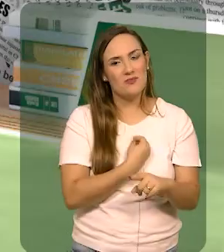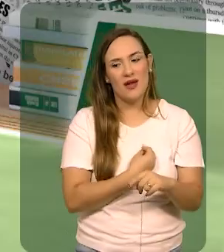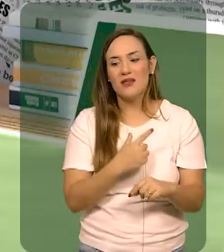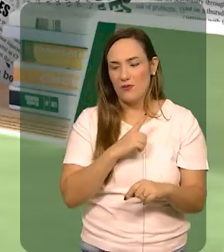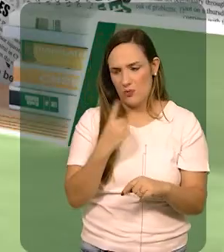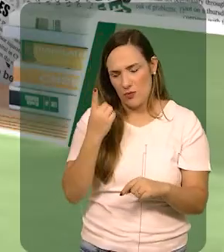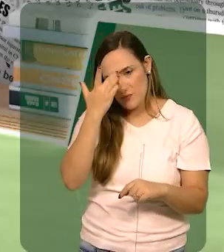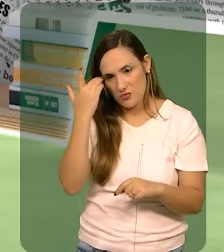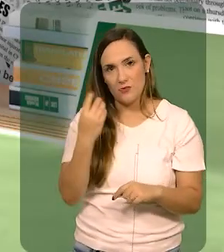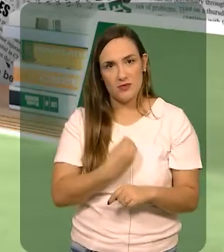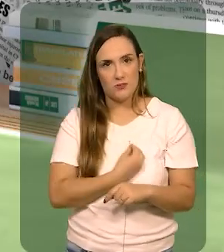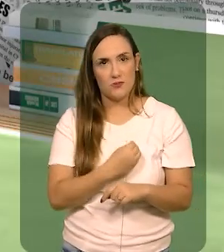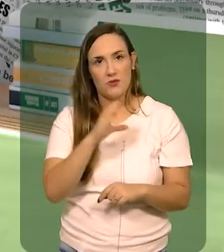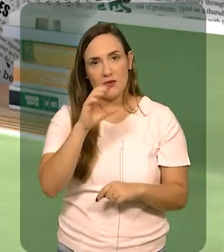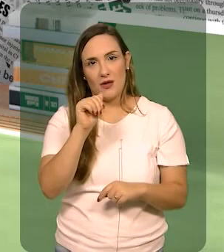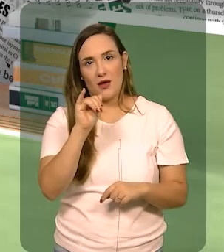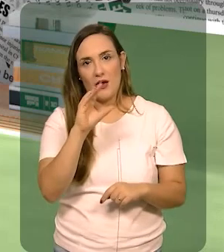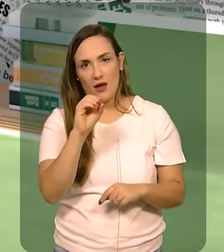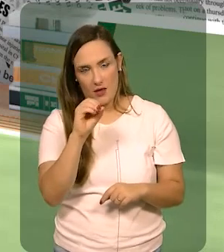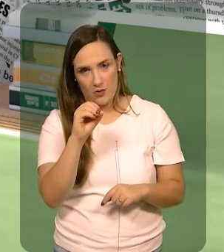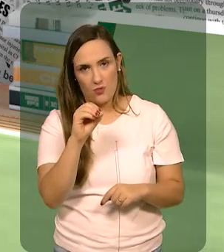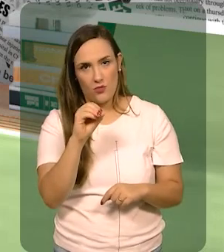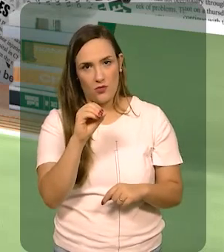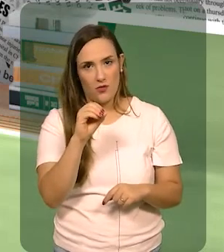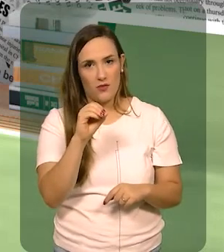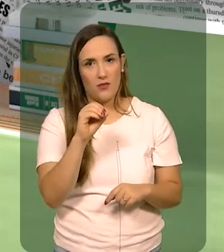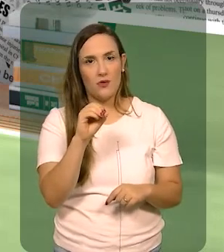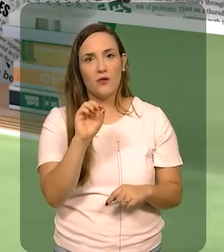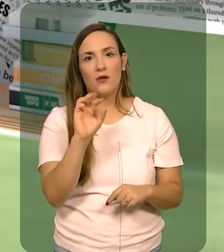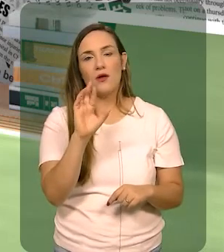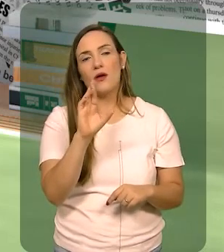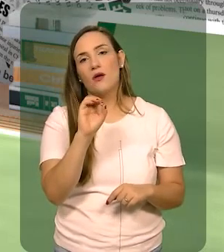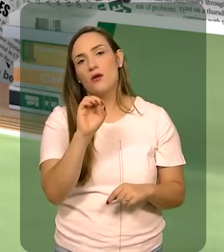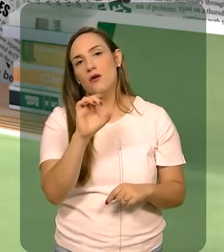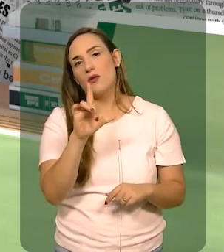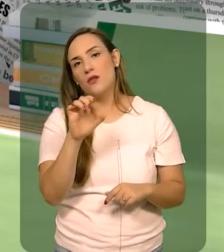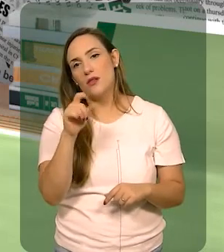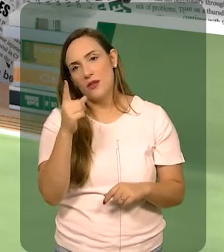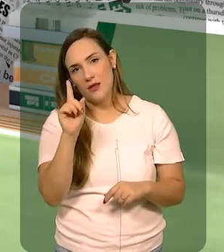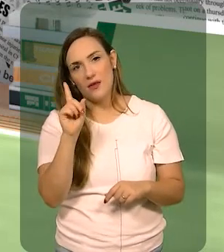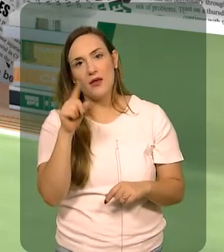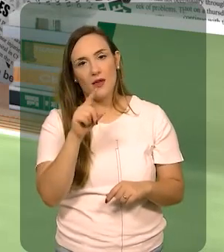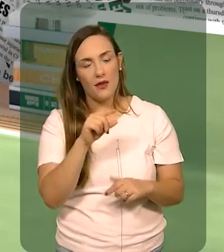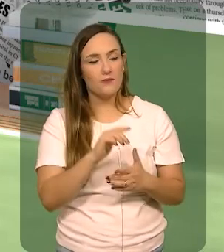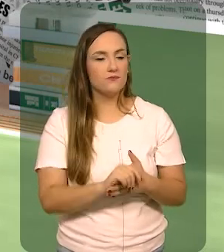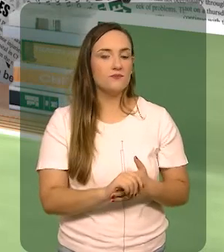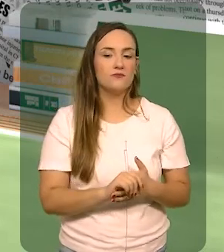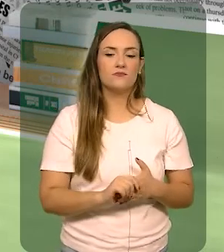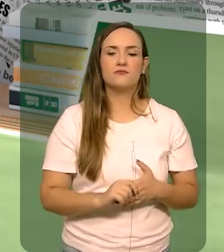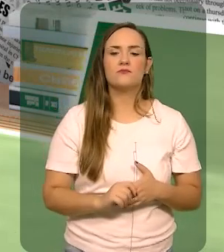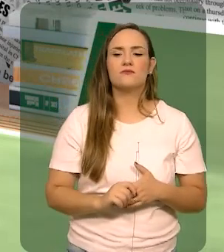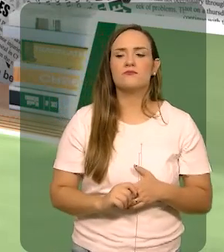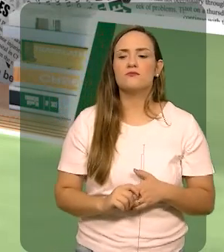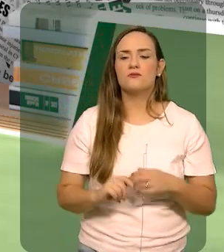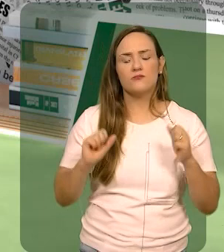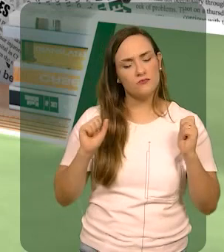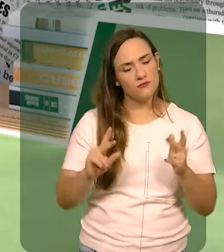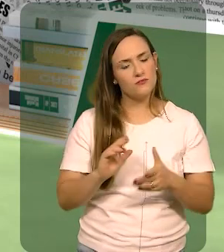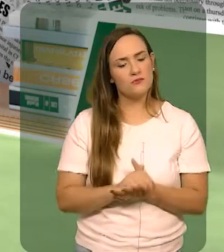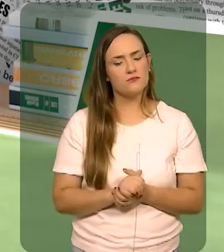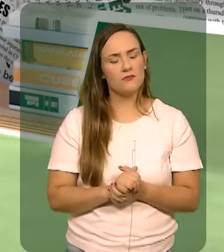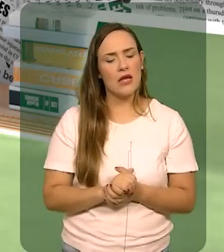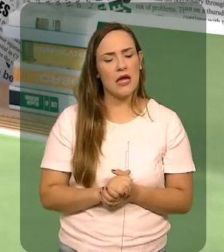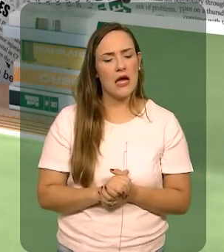dos bolsistas nossos participou já, né? Que é o Caio, Caio Romero, né? Nosso bolsista monitor